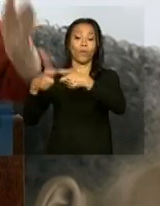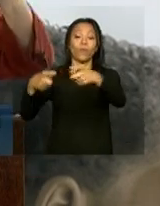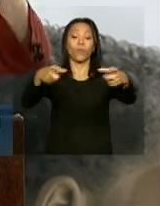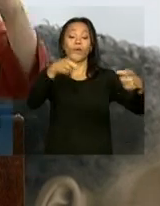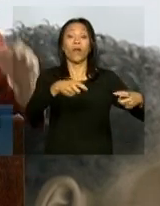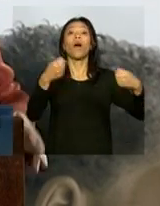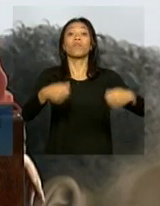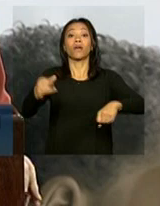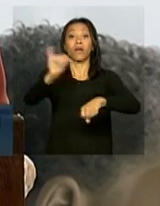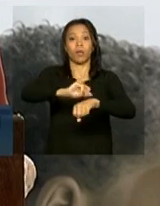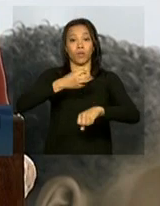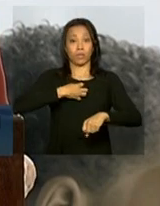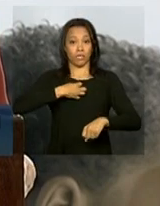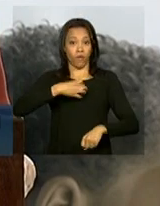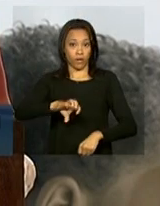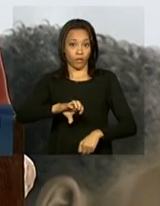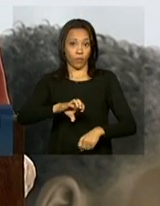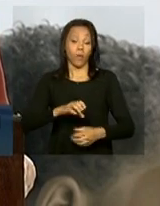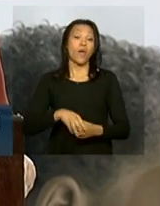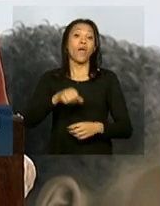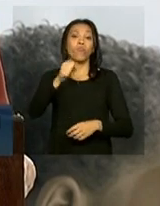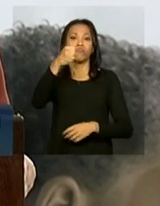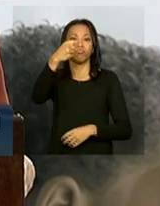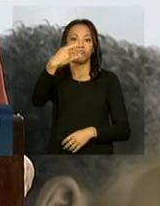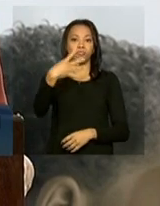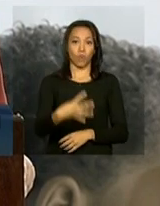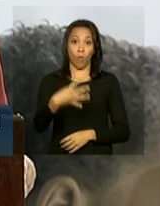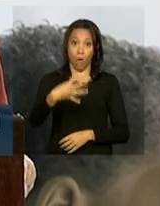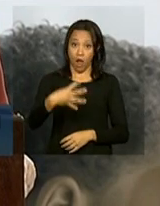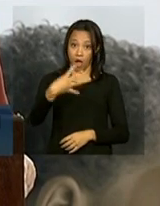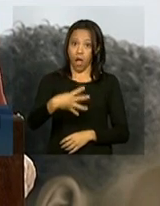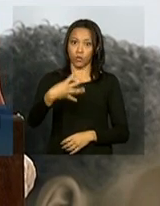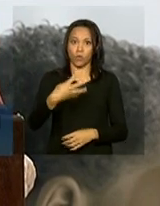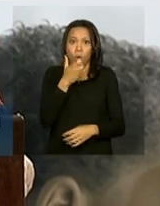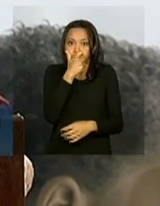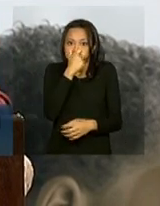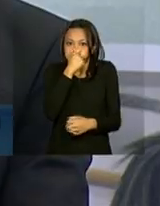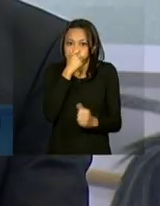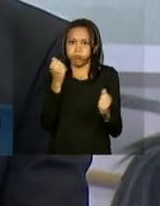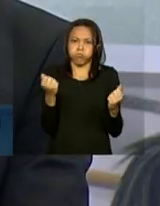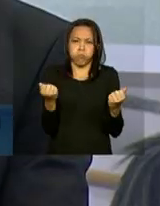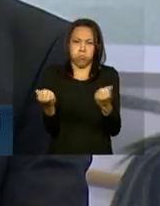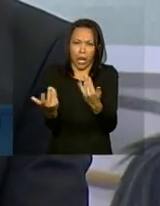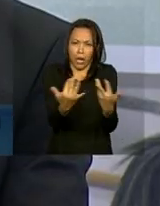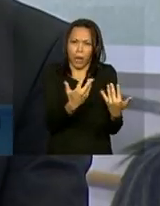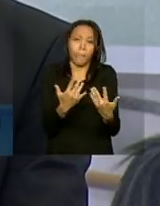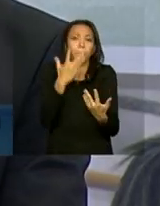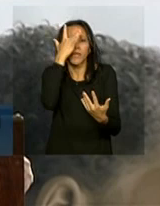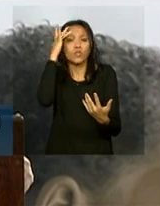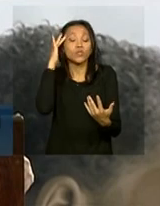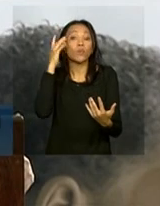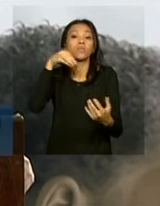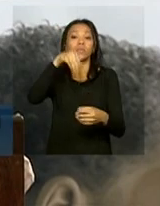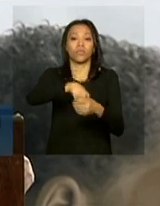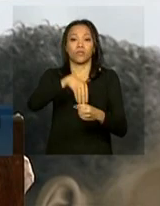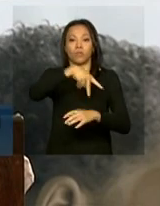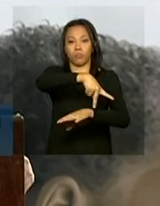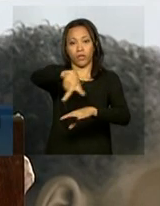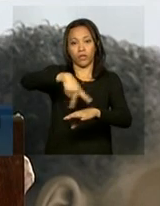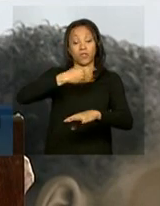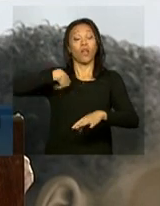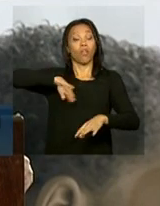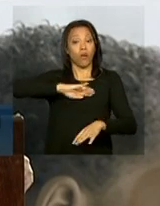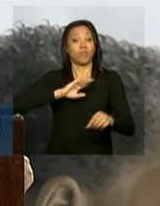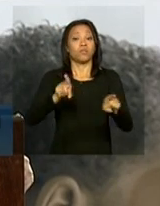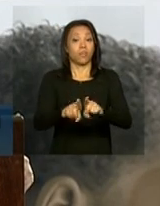o quarto maior estado em população do nosso país. Nós sabemos também